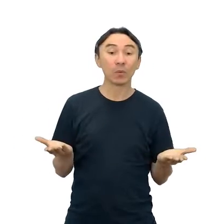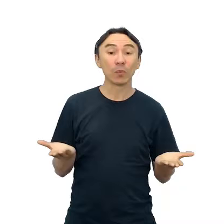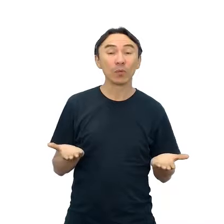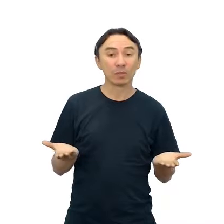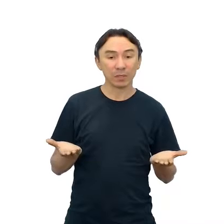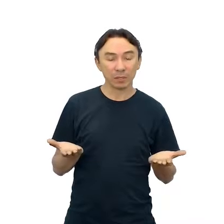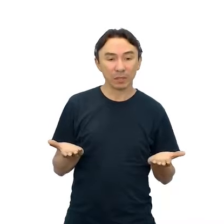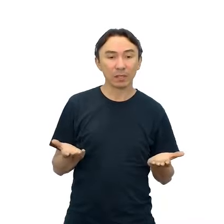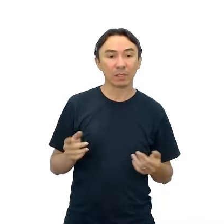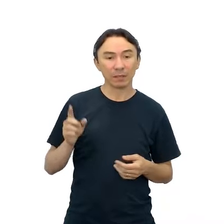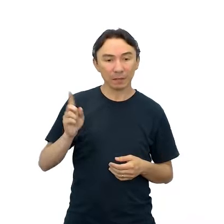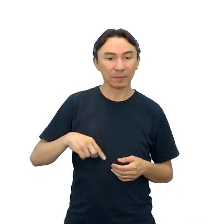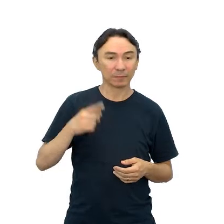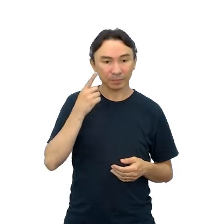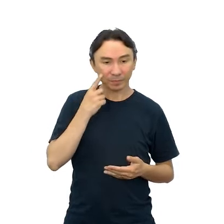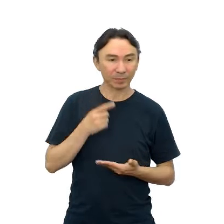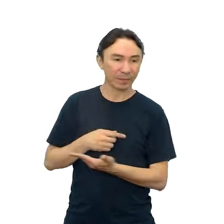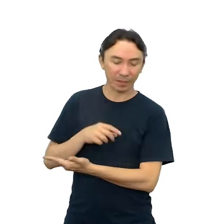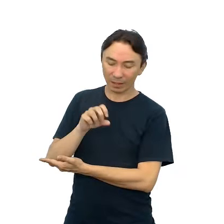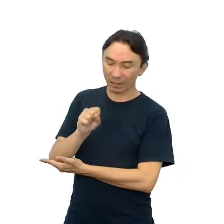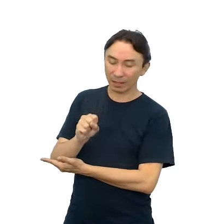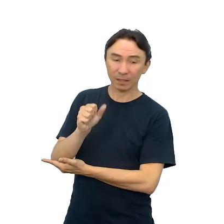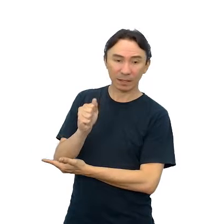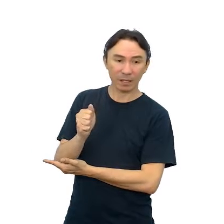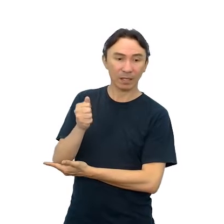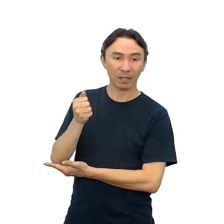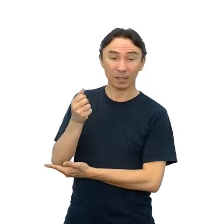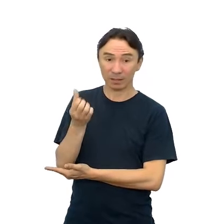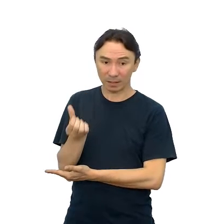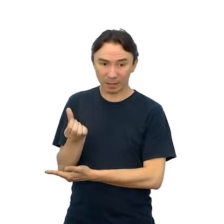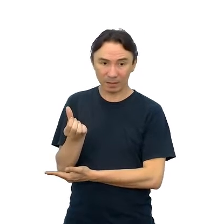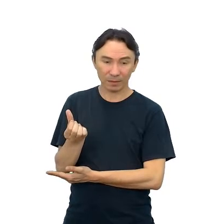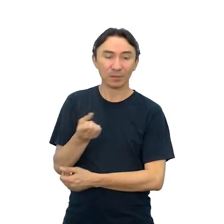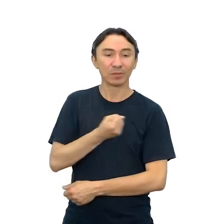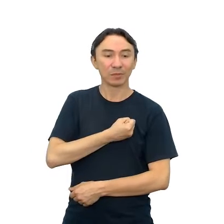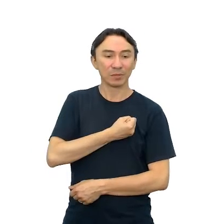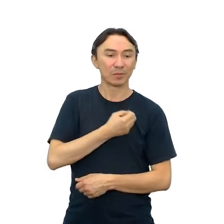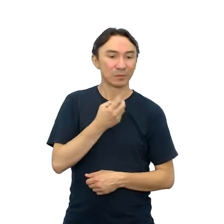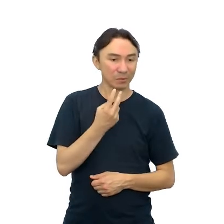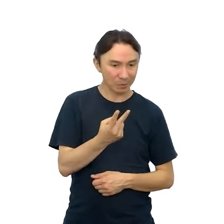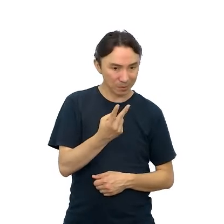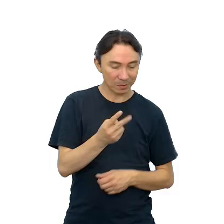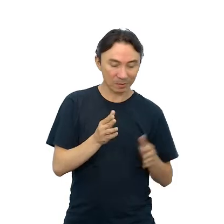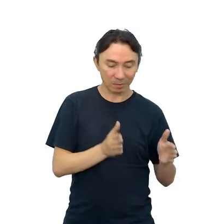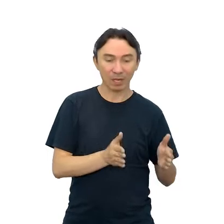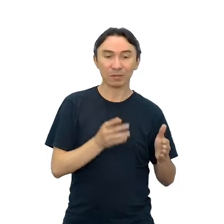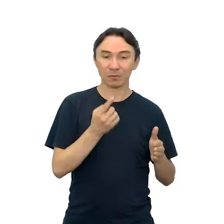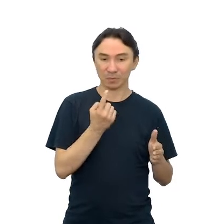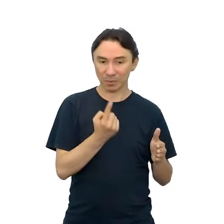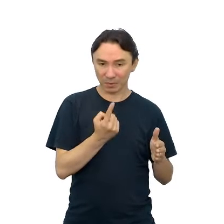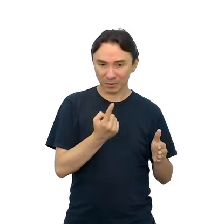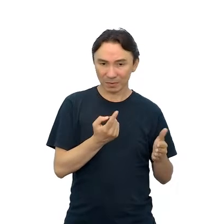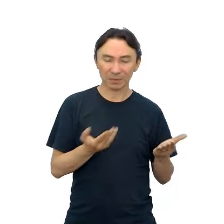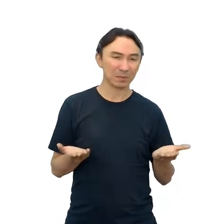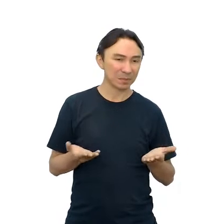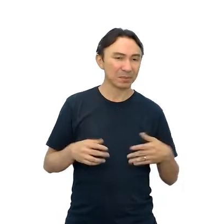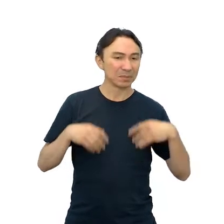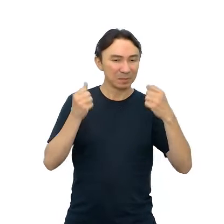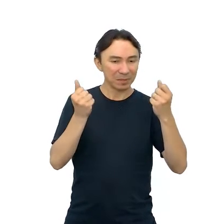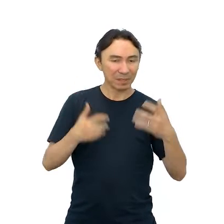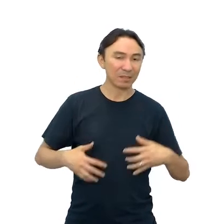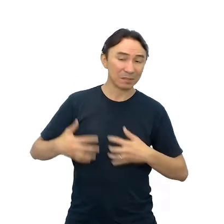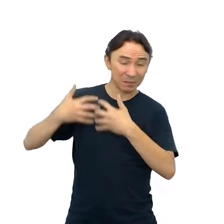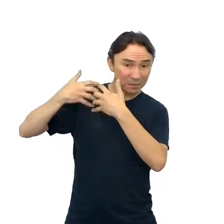hoje trabalhando a SA6, volume 2, parte um, né? Vamos falar um pouquinho de raciocínio lógico e